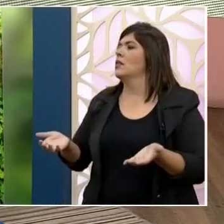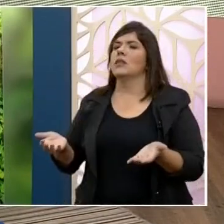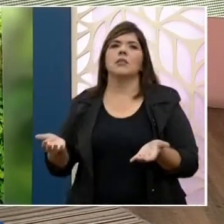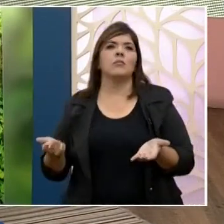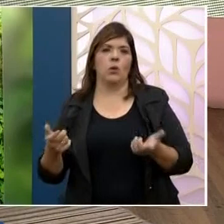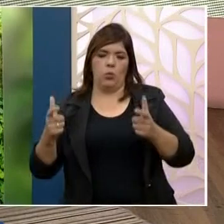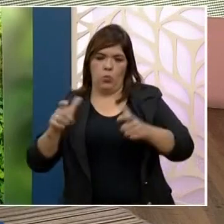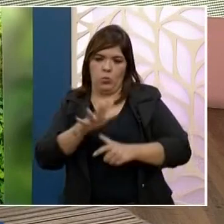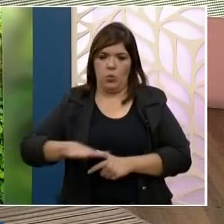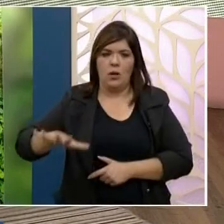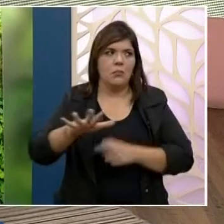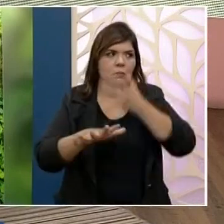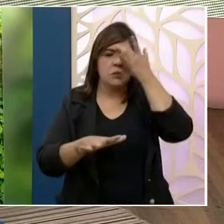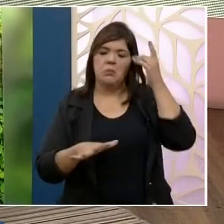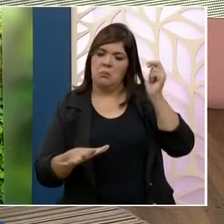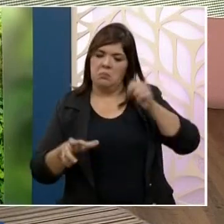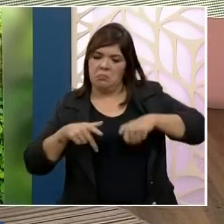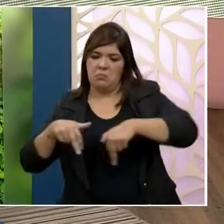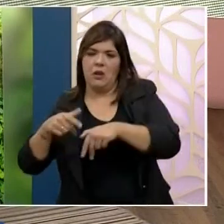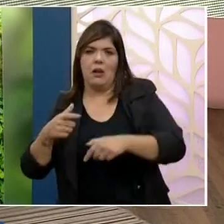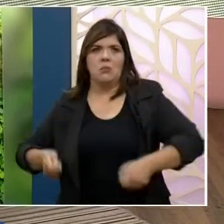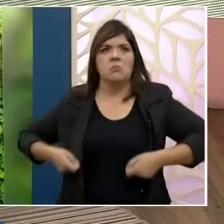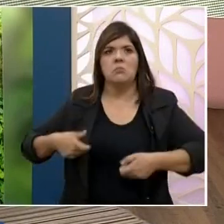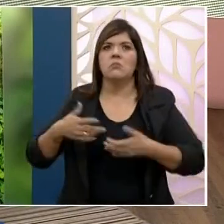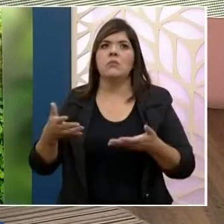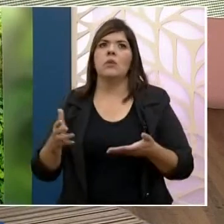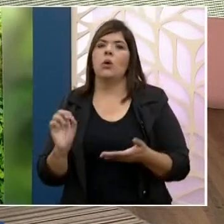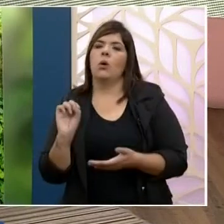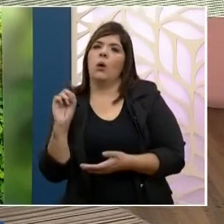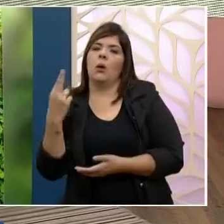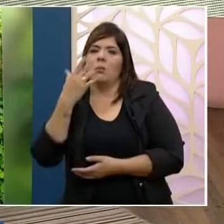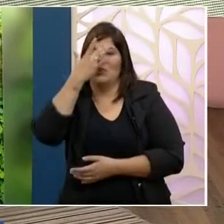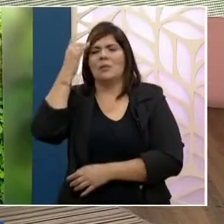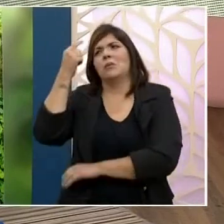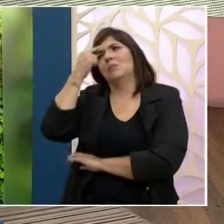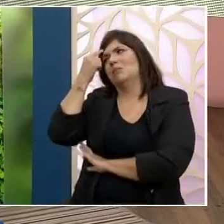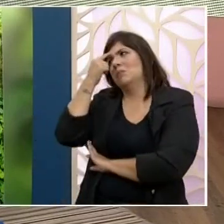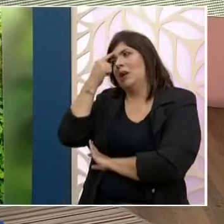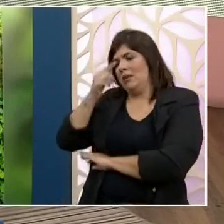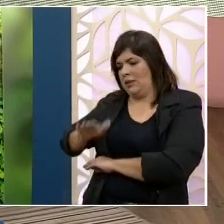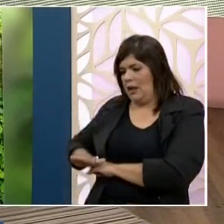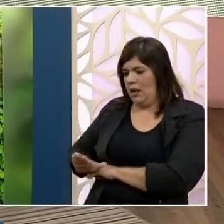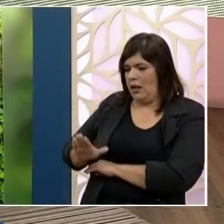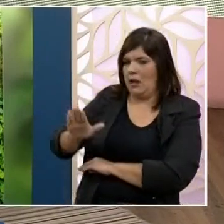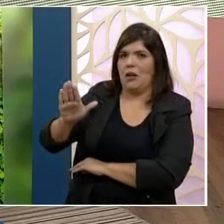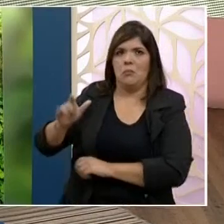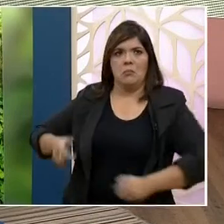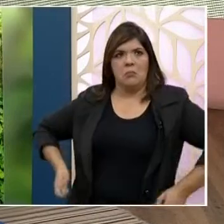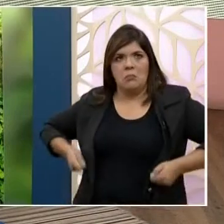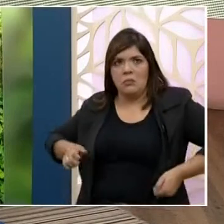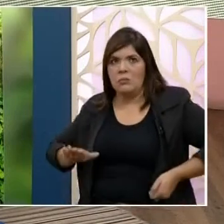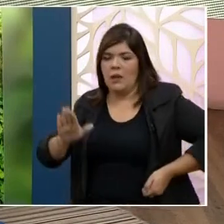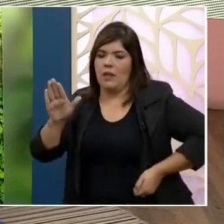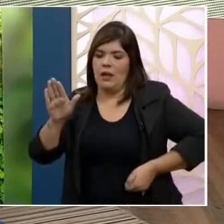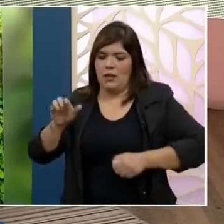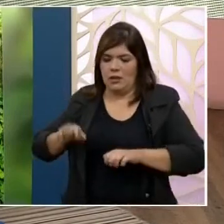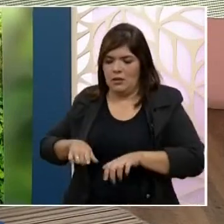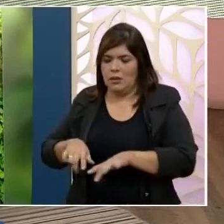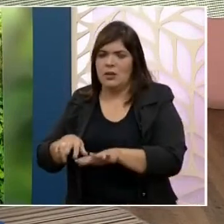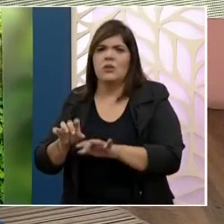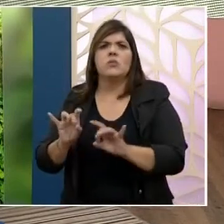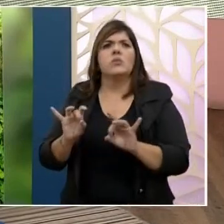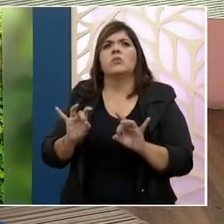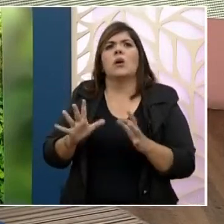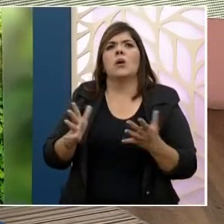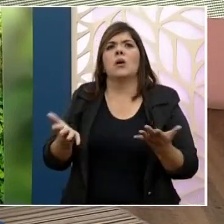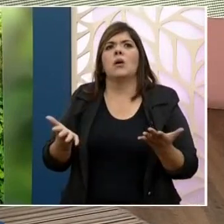um lugar que todas as pessoas Sim. possam estar. Ou, de repente, as pessoas pensam em rampa, piso podotátil, um banheiro adaptado. E